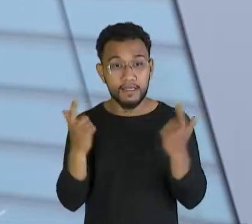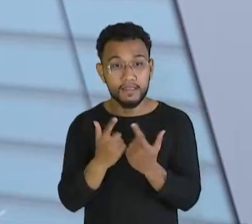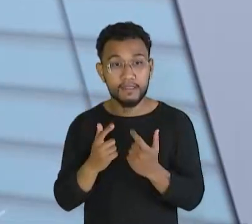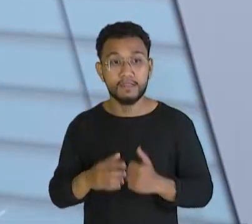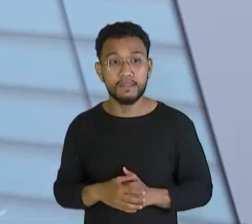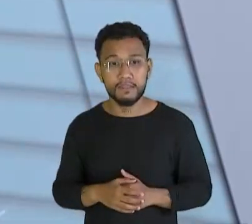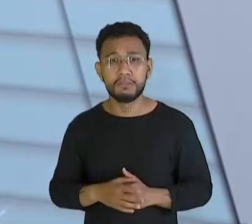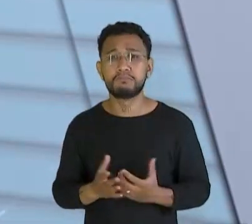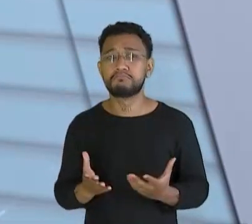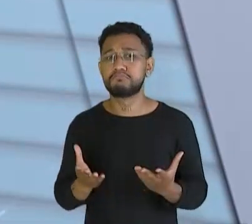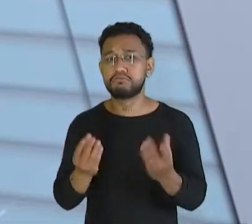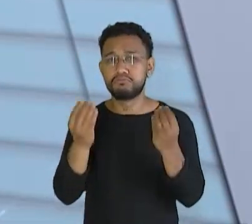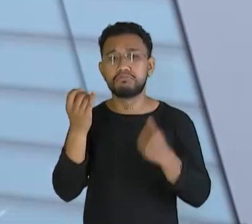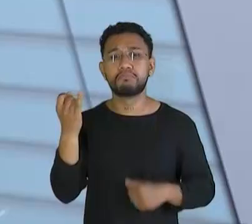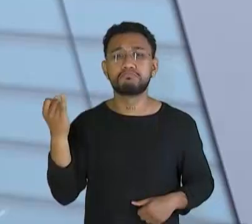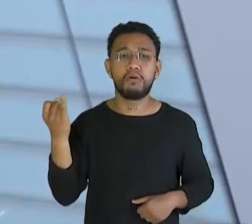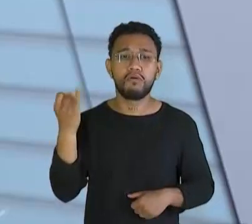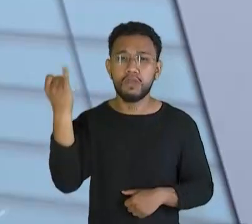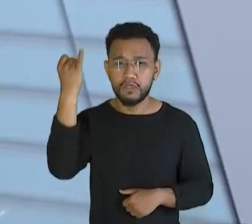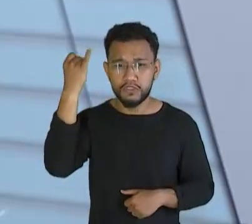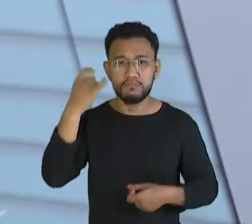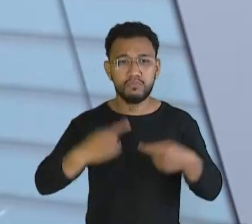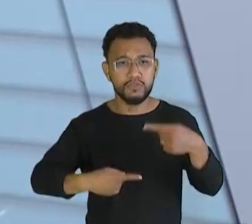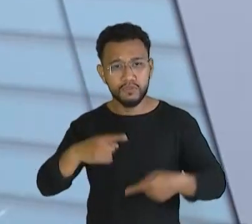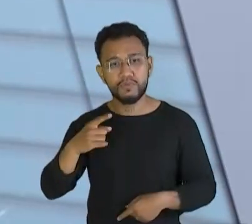políticos mais importantes na história política do Ceará.